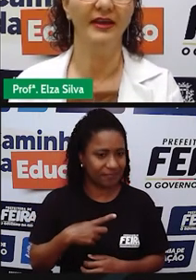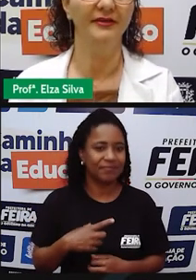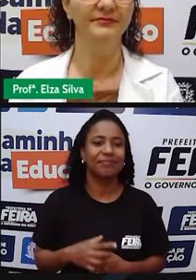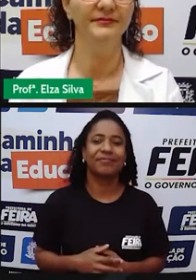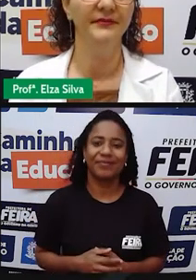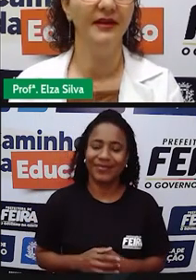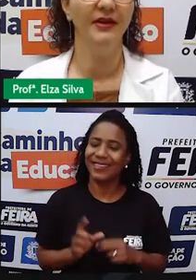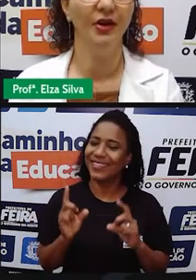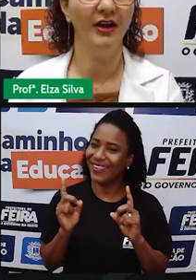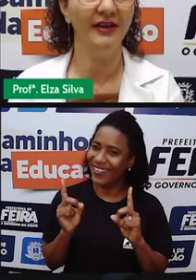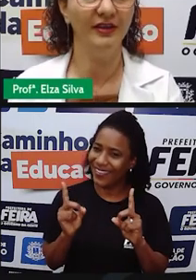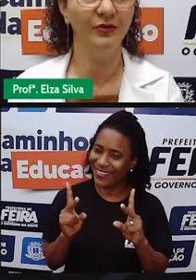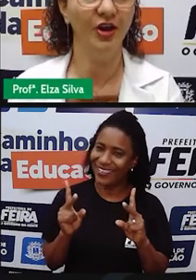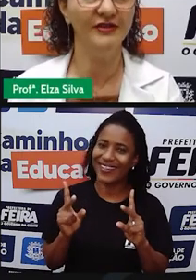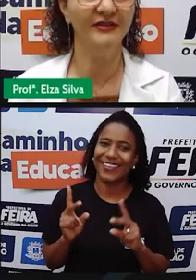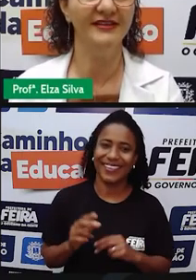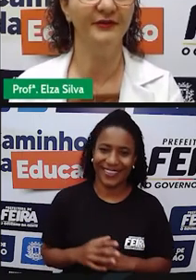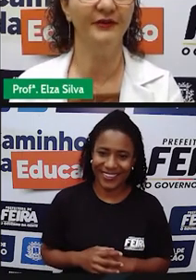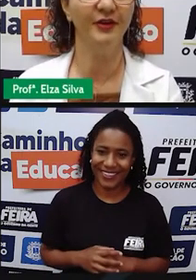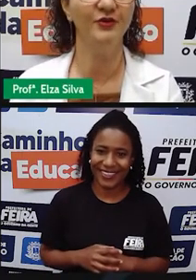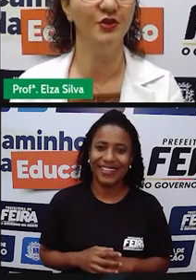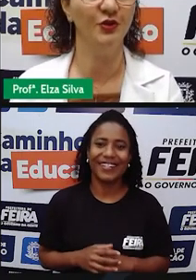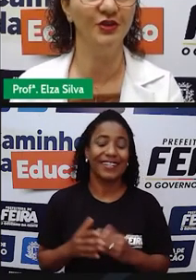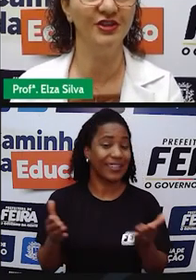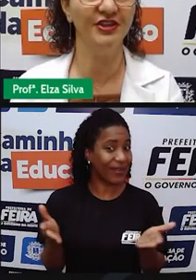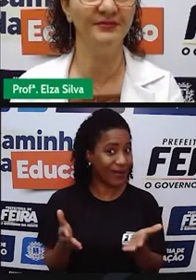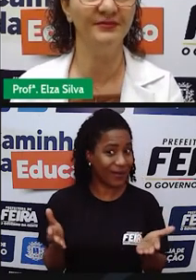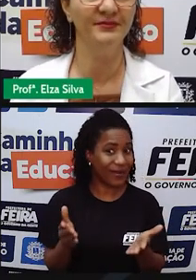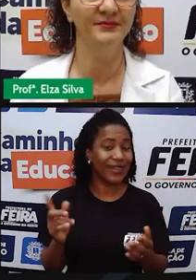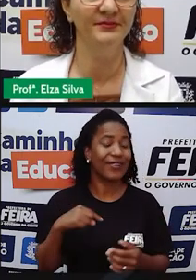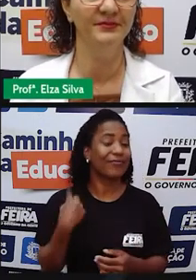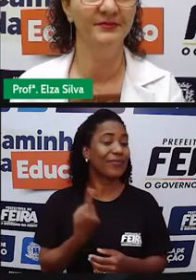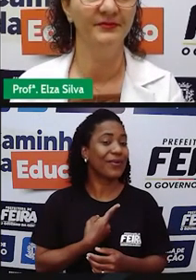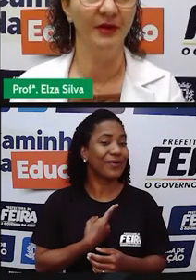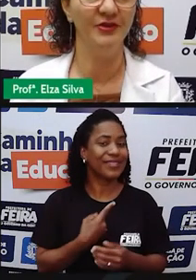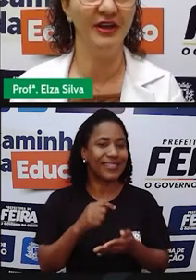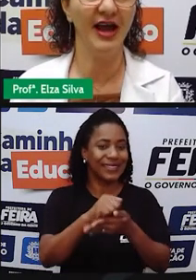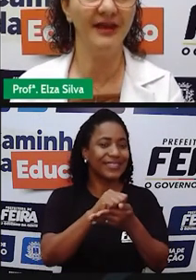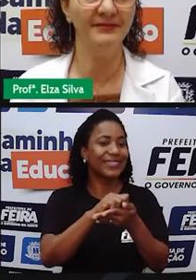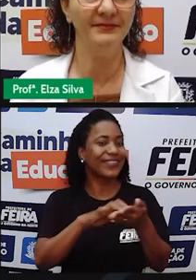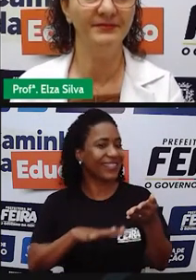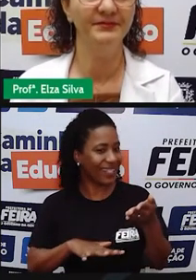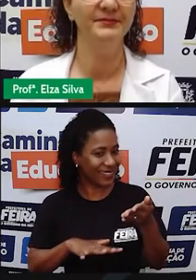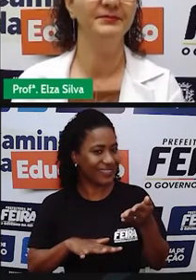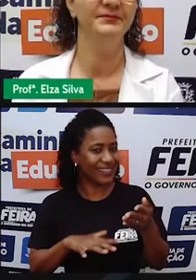Ok. E olha aqui o nosso desafio de hoje.